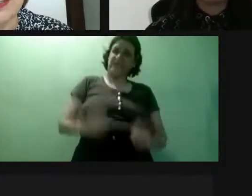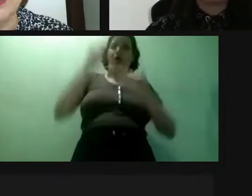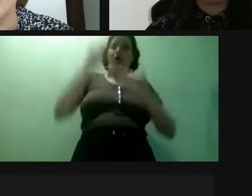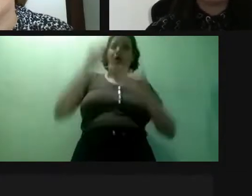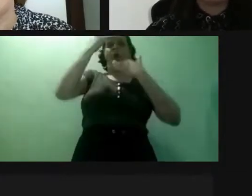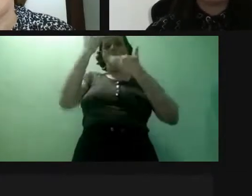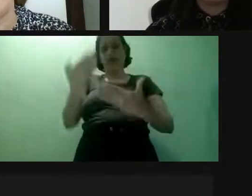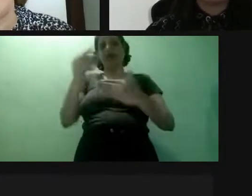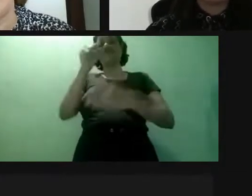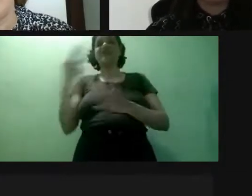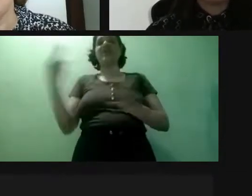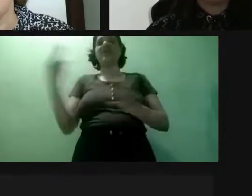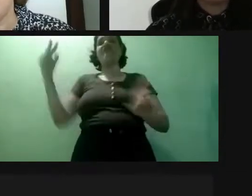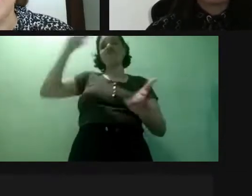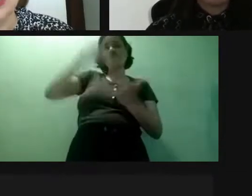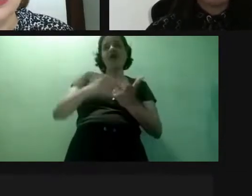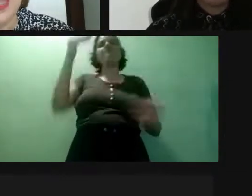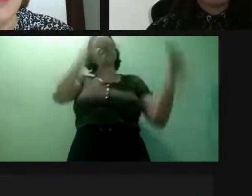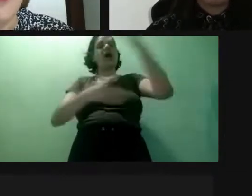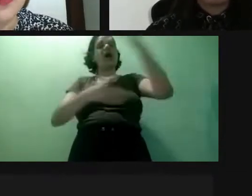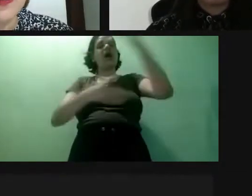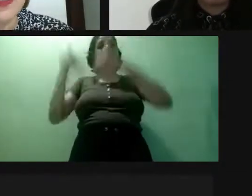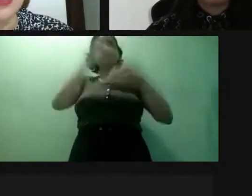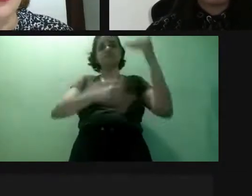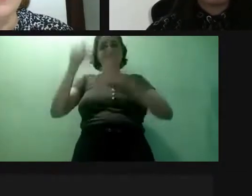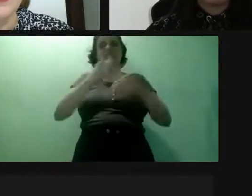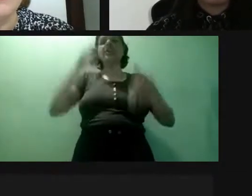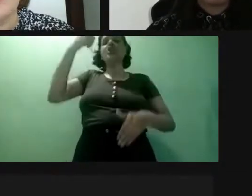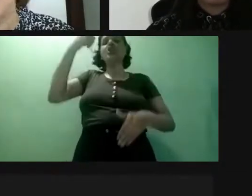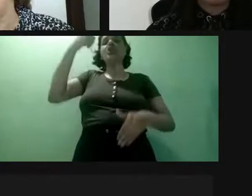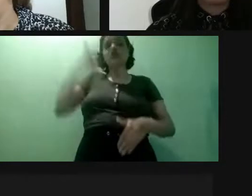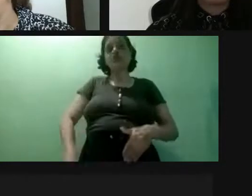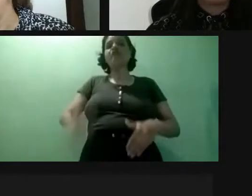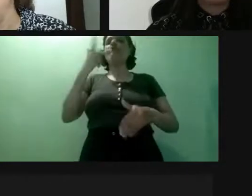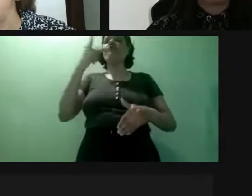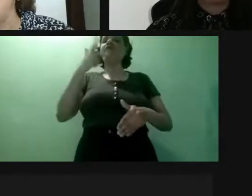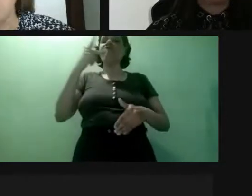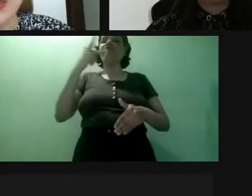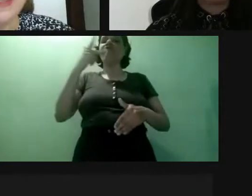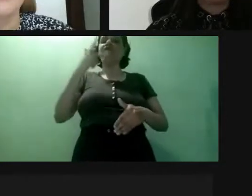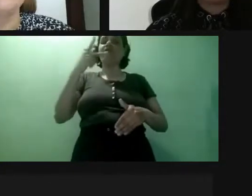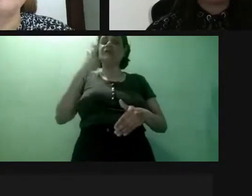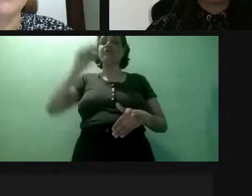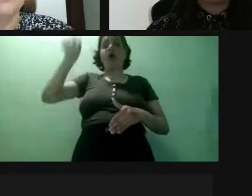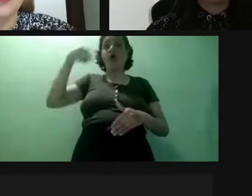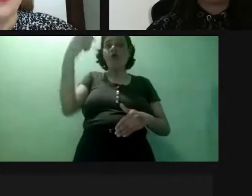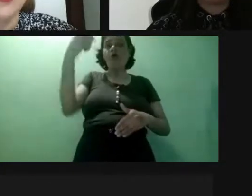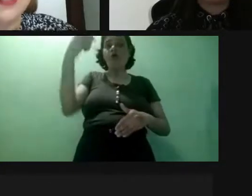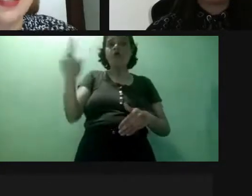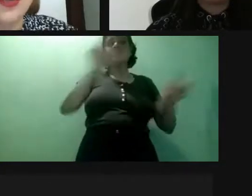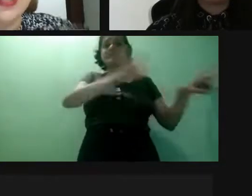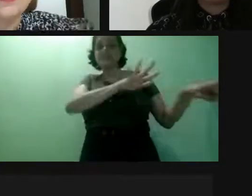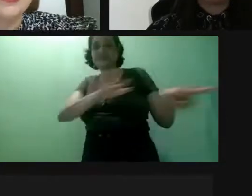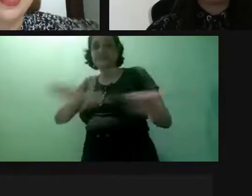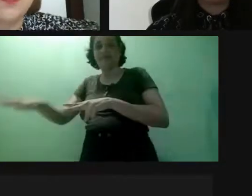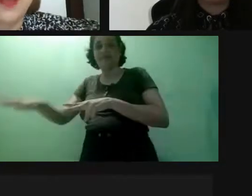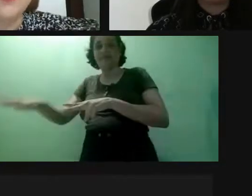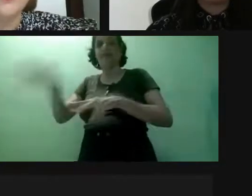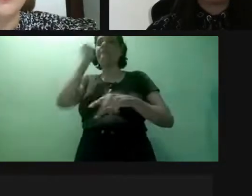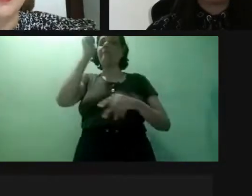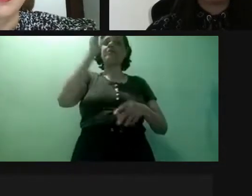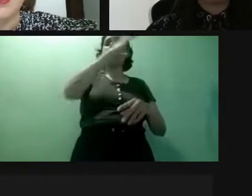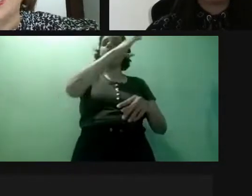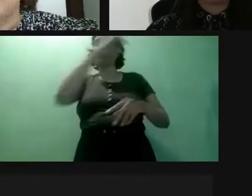com a gente. Mais uma vez, gente, reforçando, mais próxima semana, porque senão minha coordenadora da